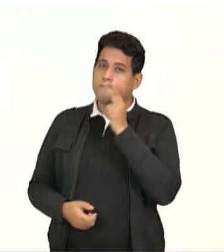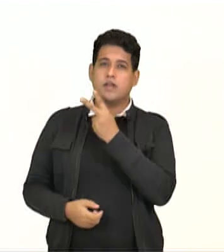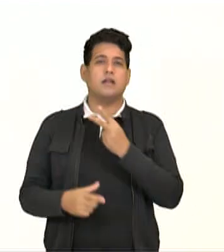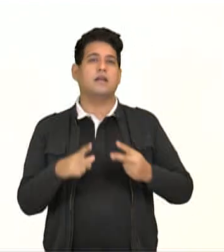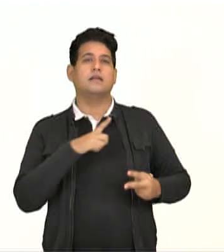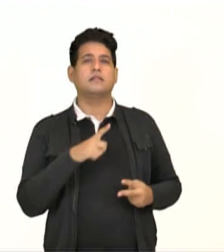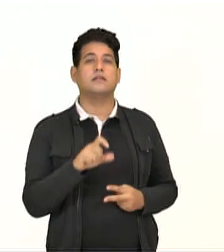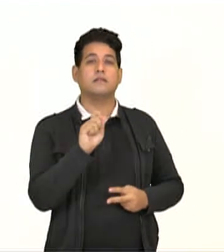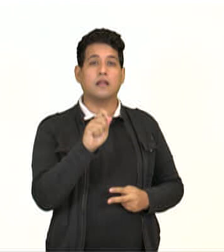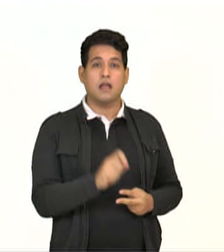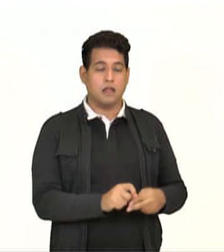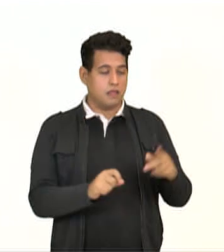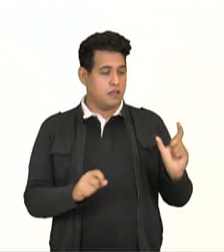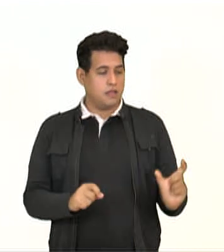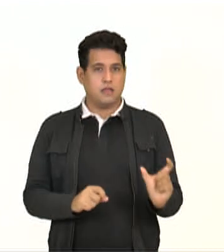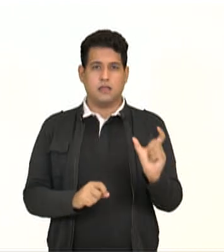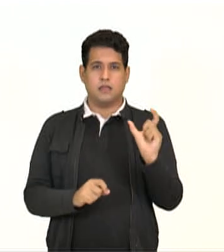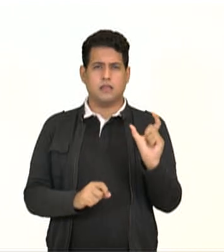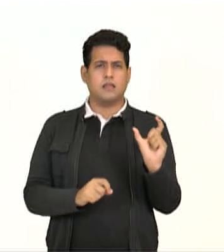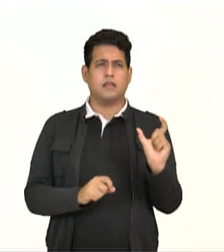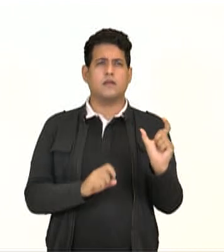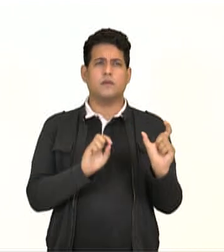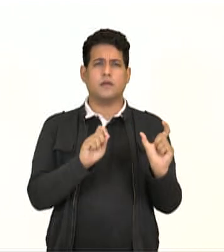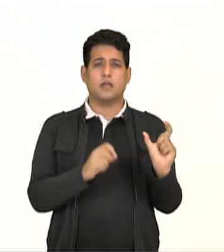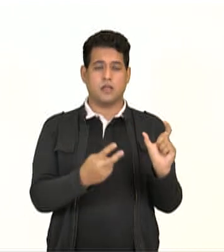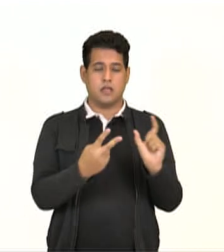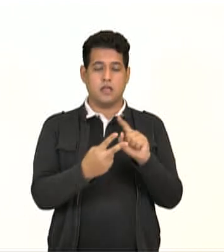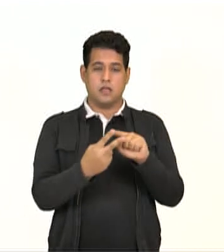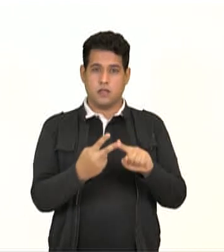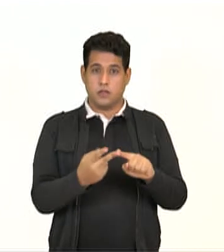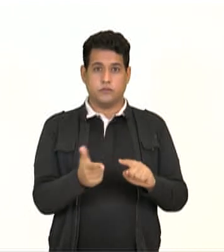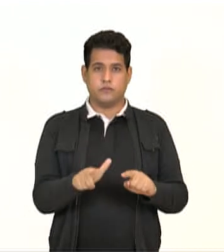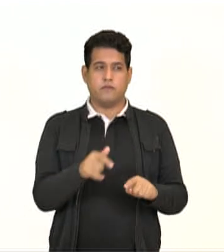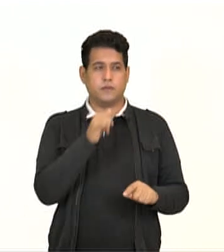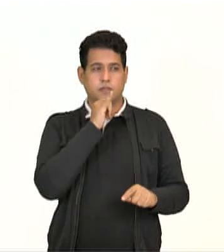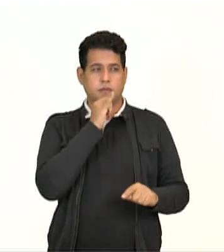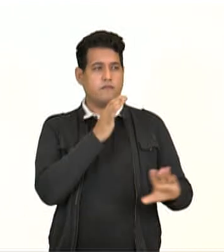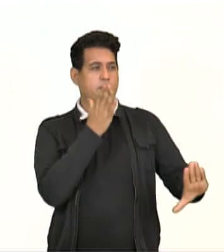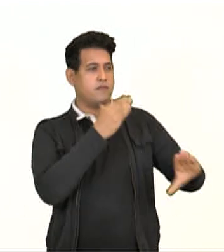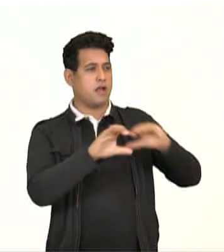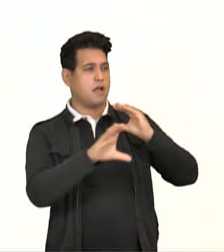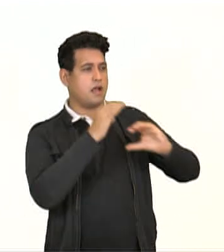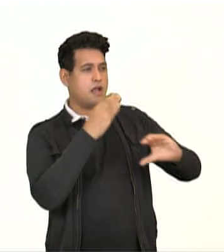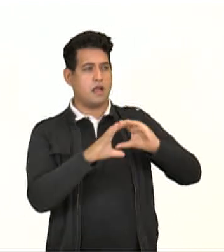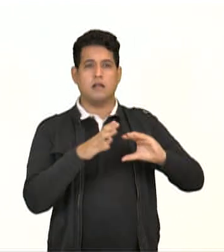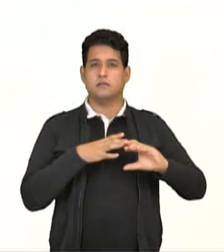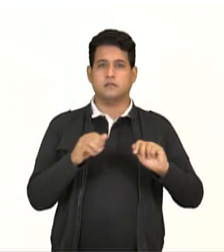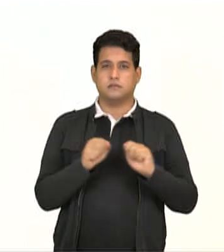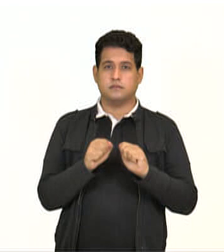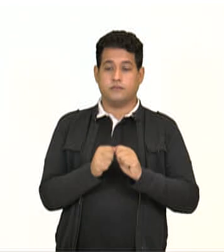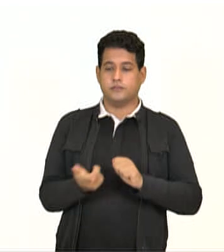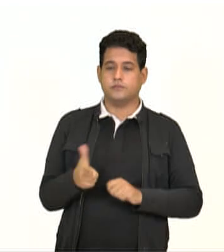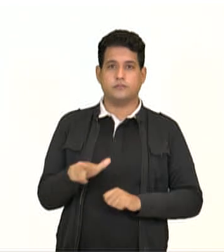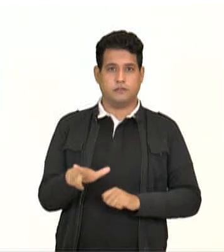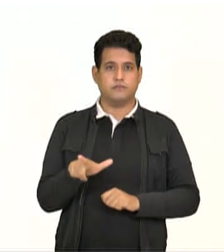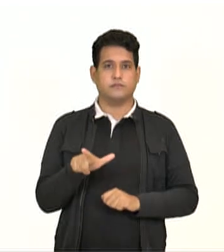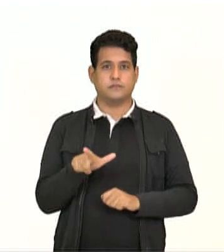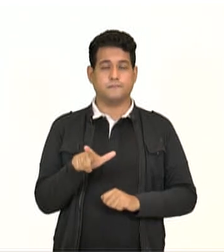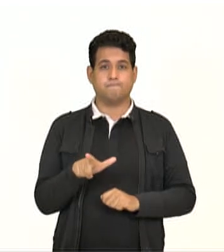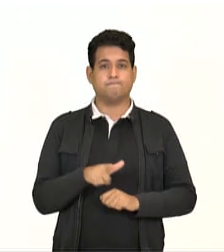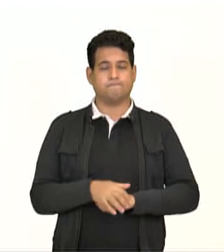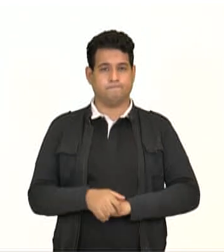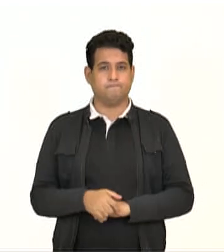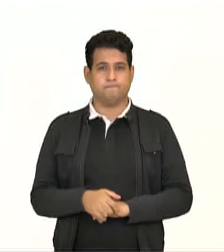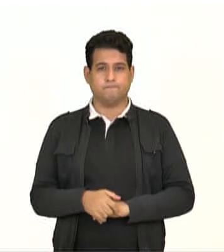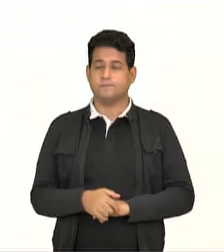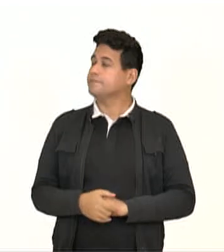temos anotado twice. Twice significa duas vezes. Então, ao cantar, você vai fazer mais uma vez. Yeah, yeah,